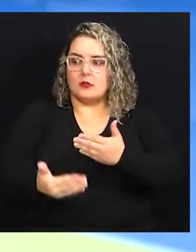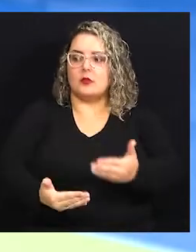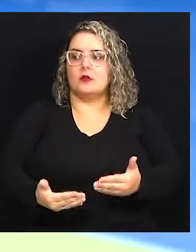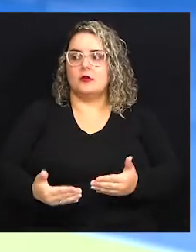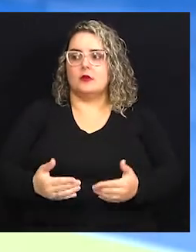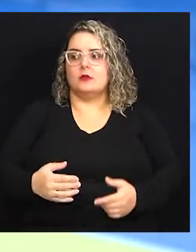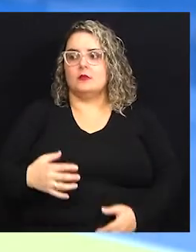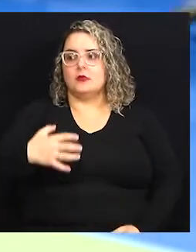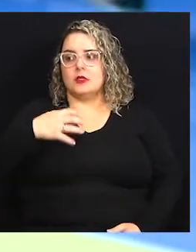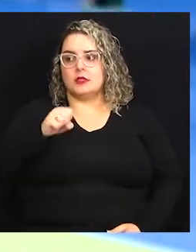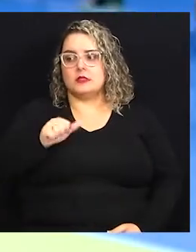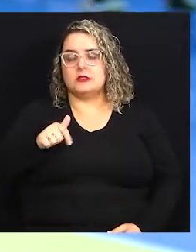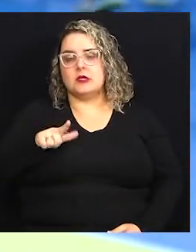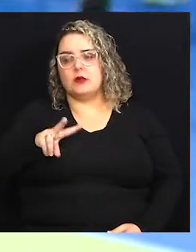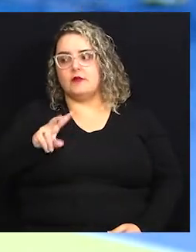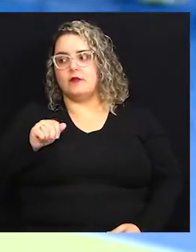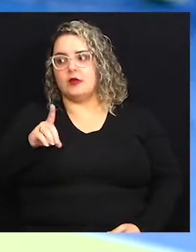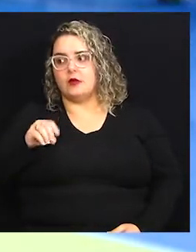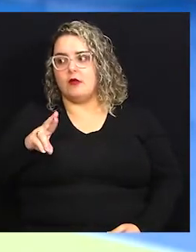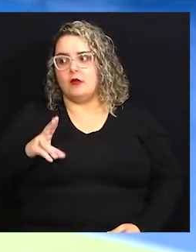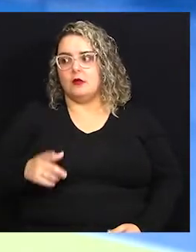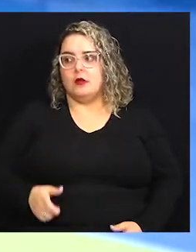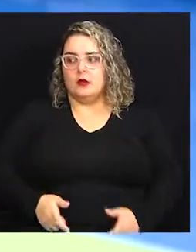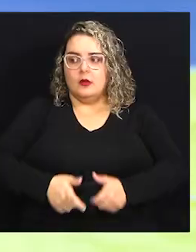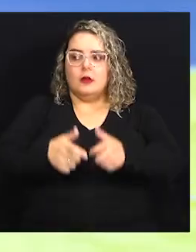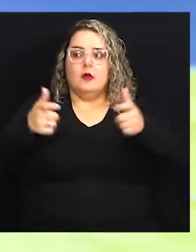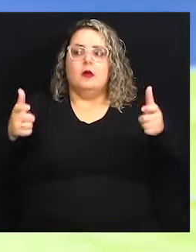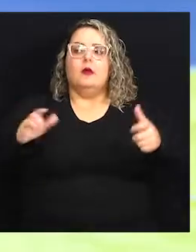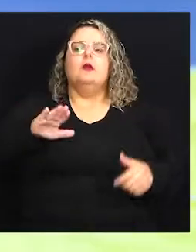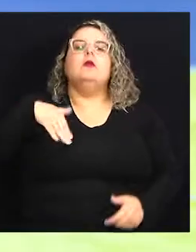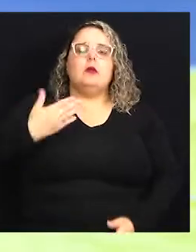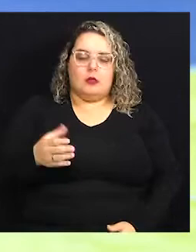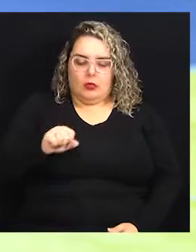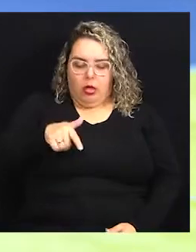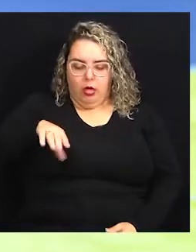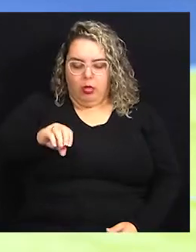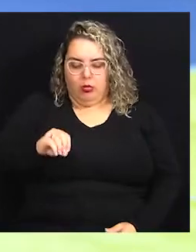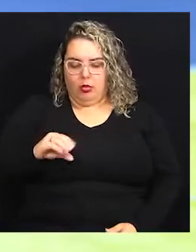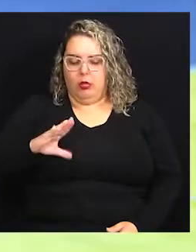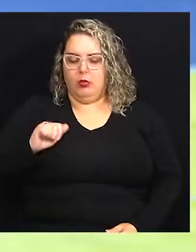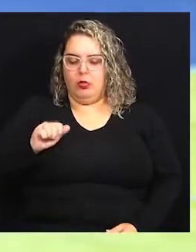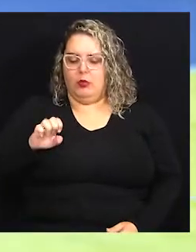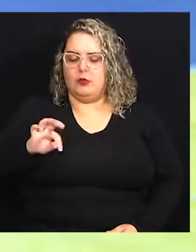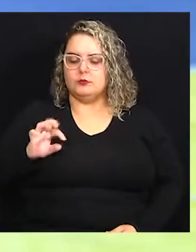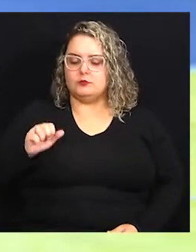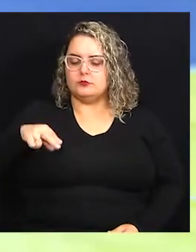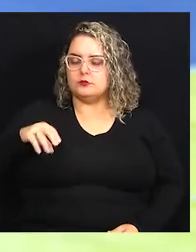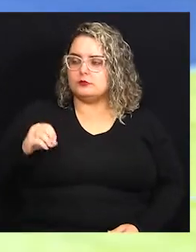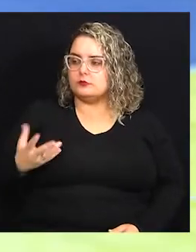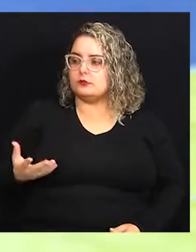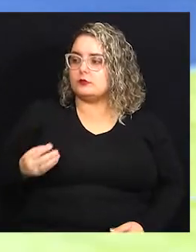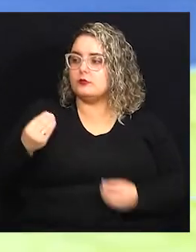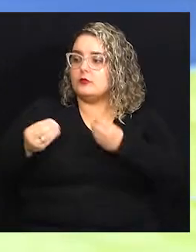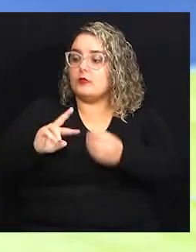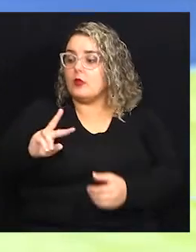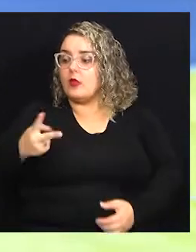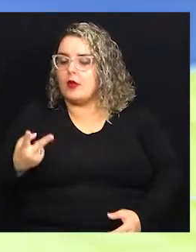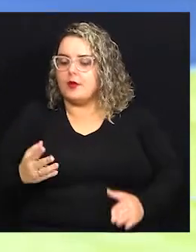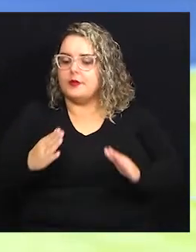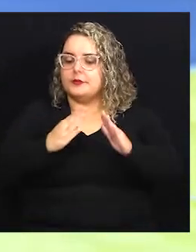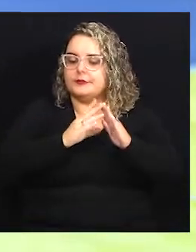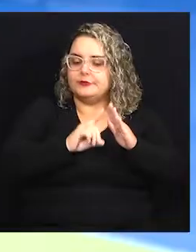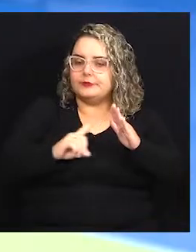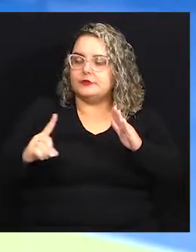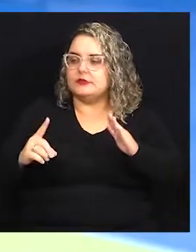Salvador, e eu fui maior ainda quando fui jogar em São Caetano. Como que foi essa transição, sair de casa, que nunca é fácil? Você tinha